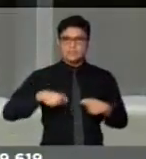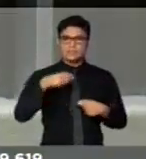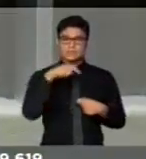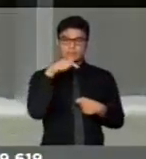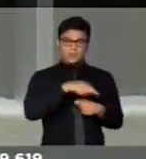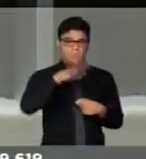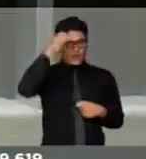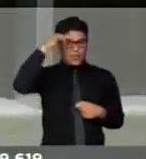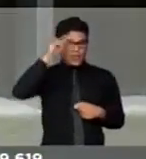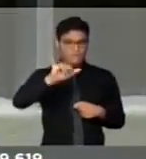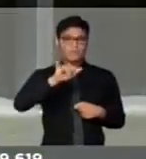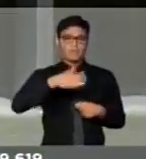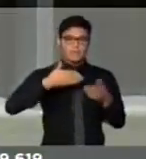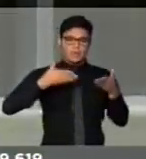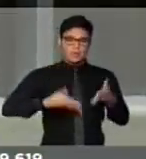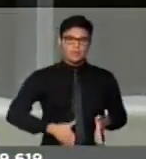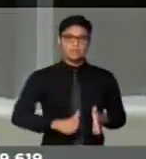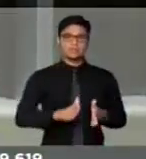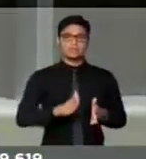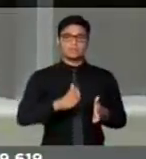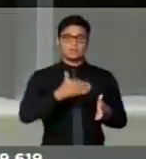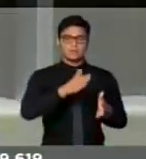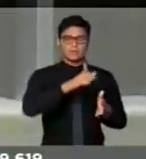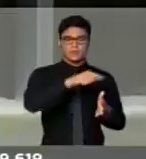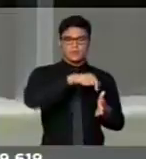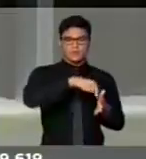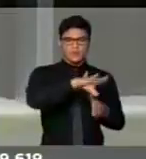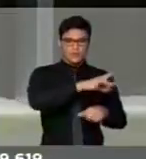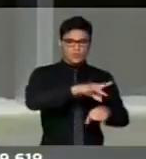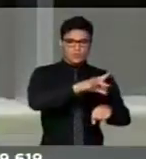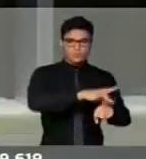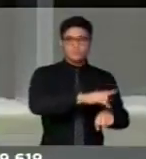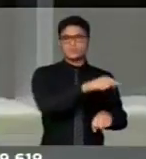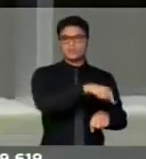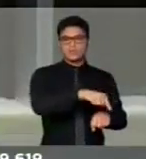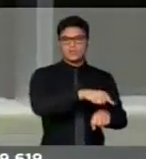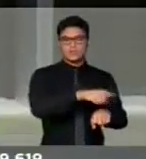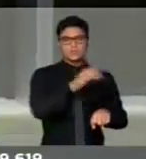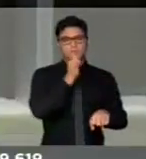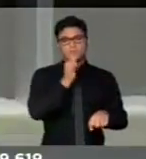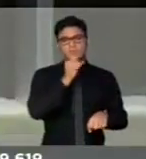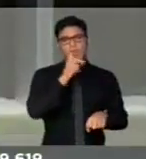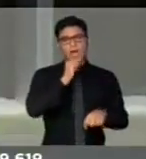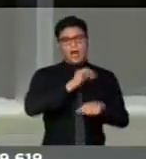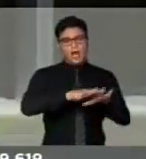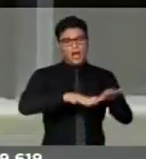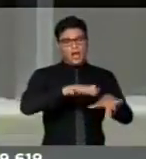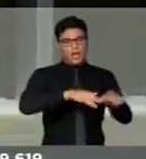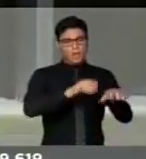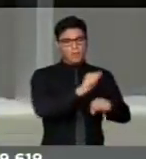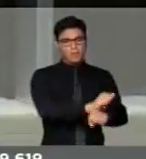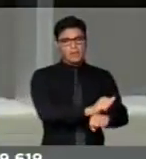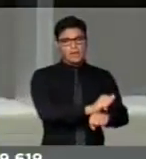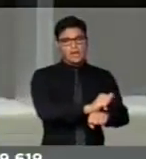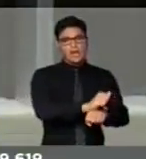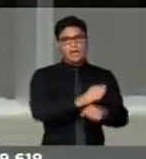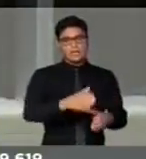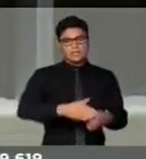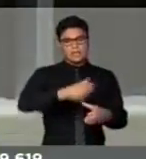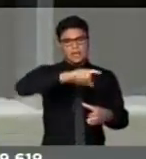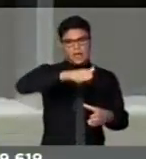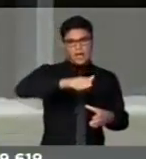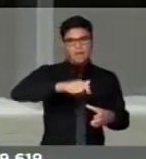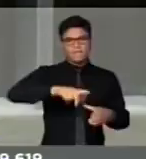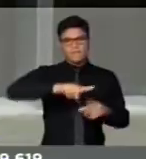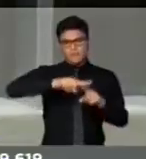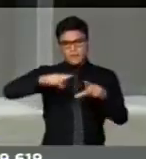para evitar o nascimento do mosquito, como não deixar água parada em calhas, pneus, garrafas, plantas e